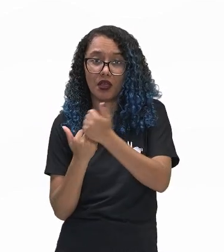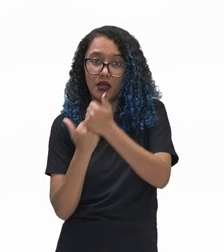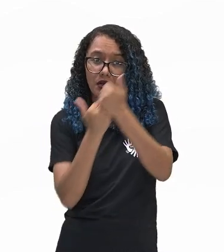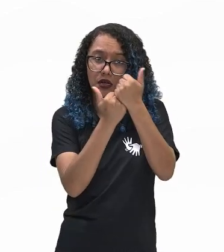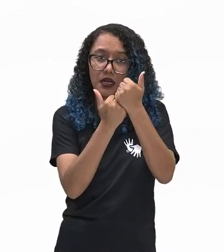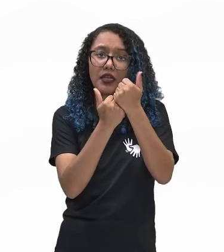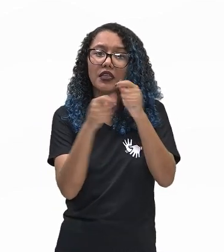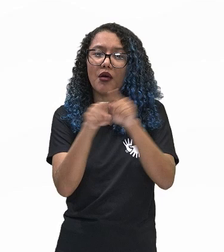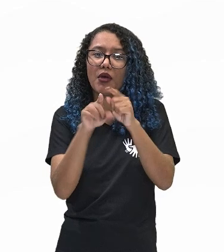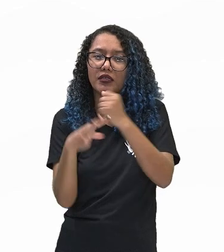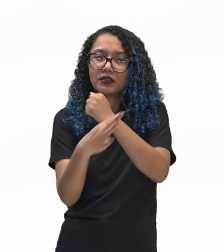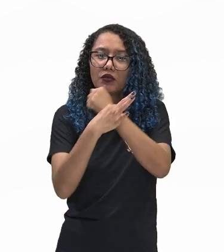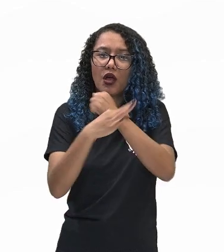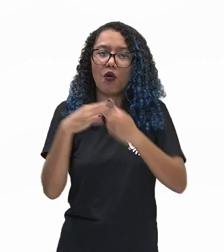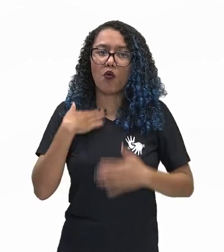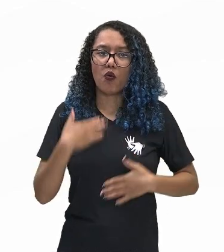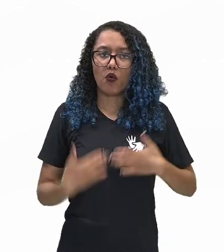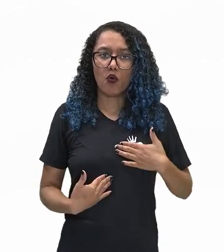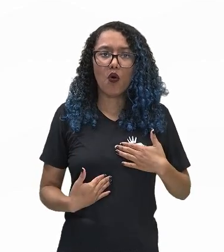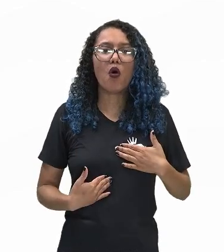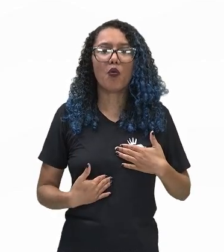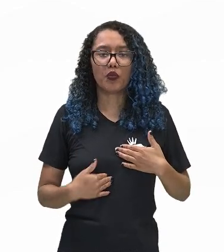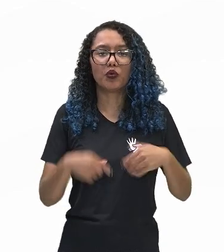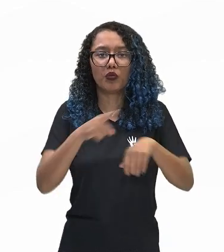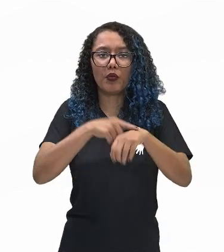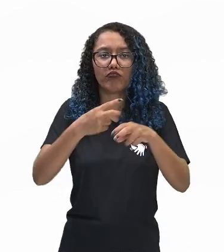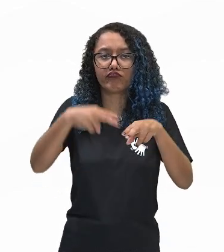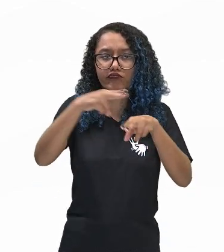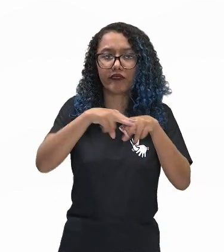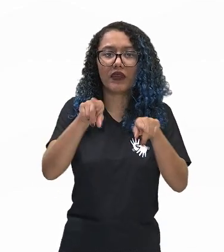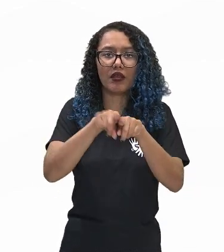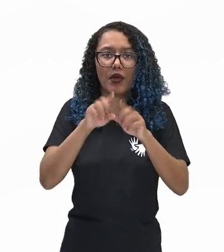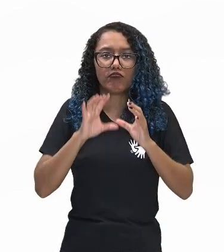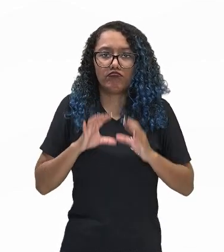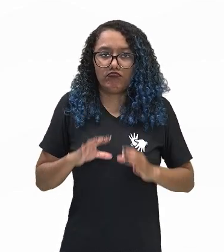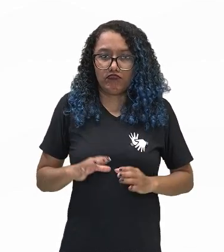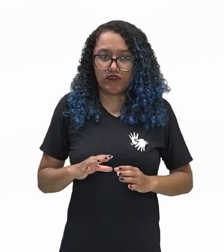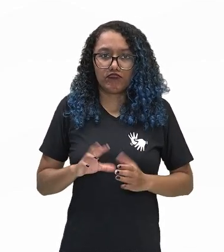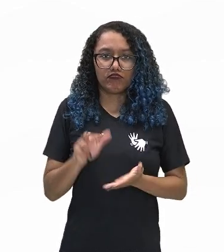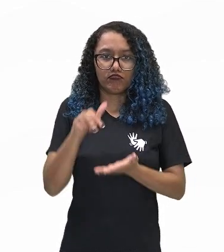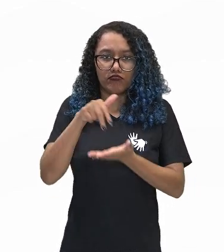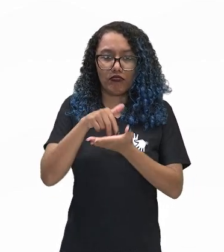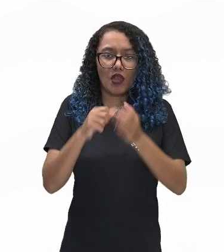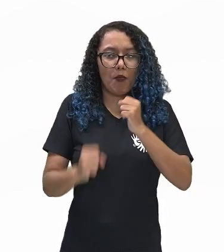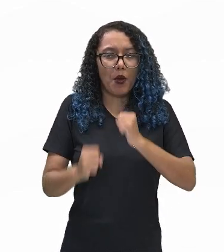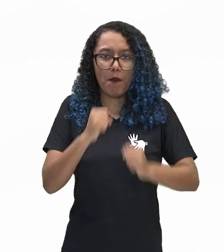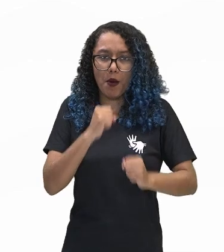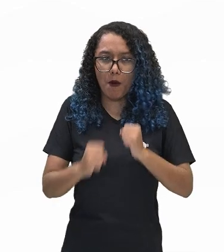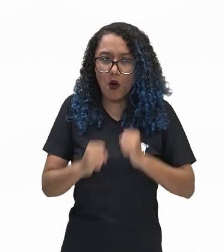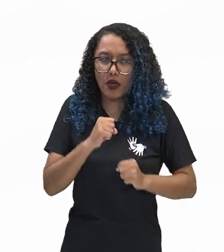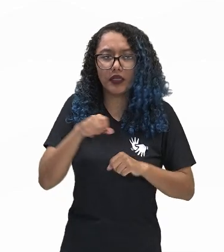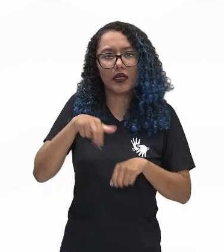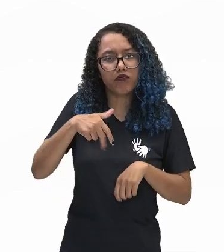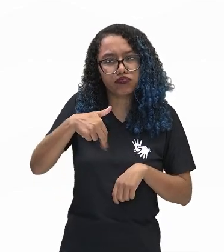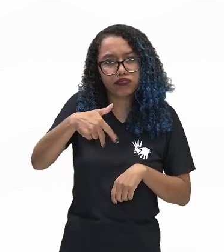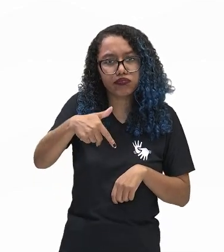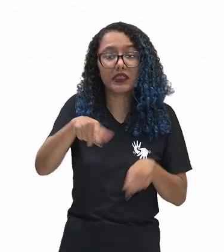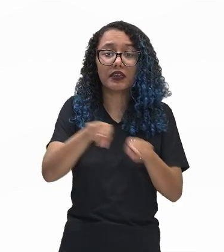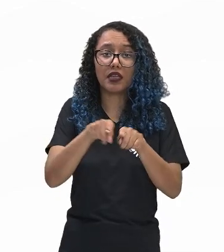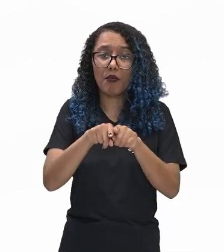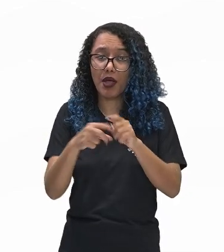postura e estabilidade durante a caminhada e a corrida proteção dos órgãos internos da região